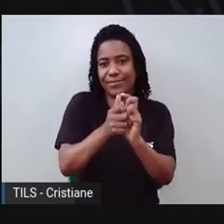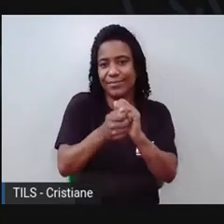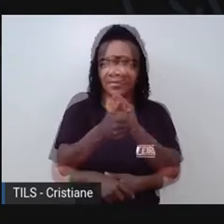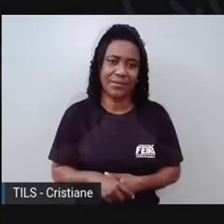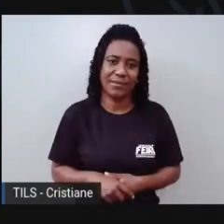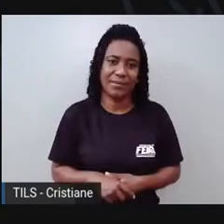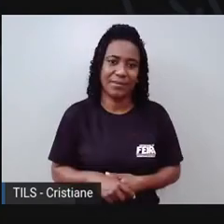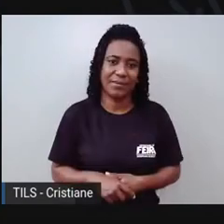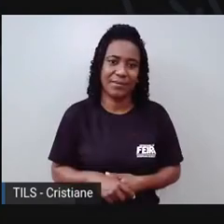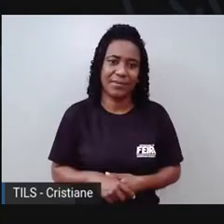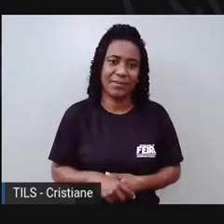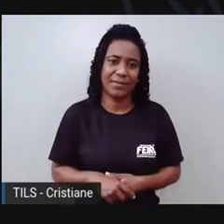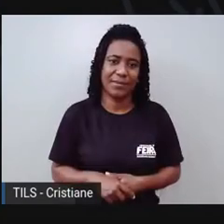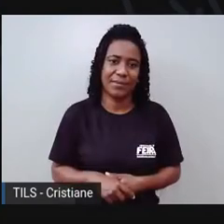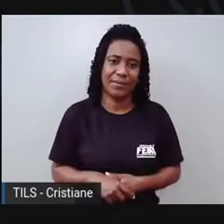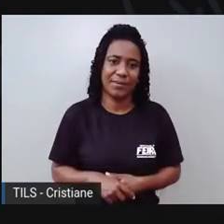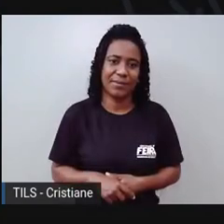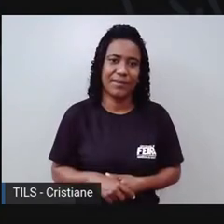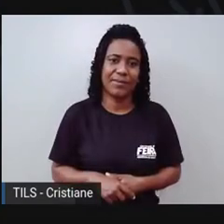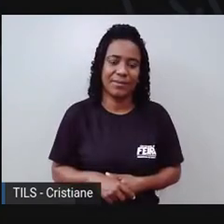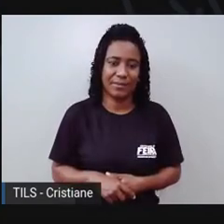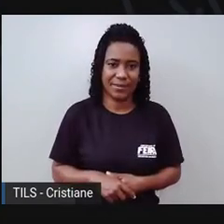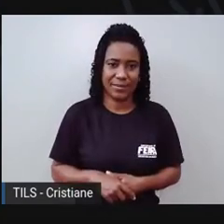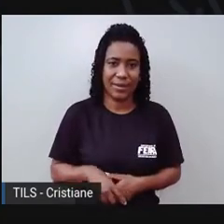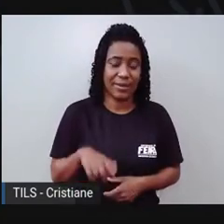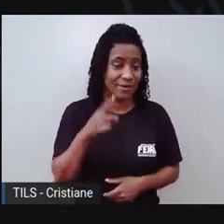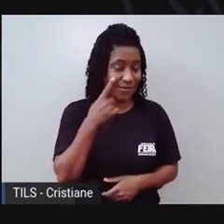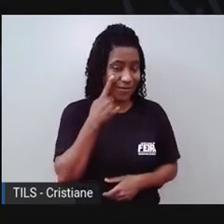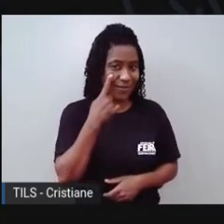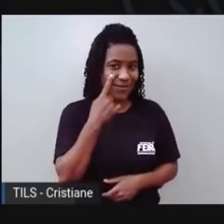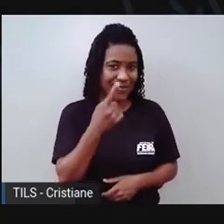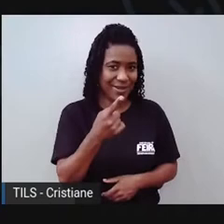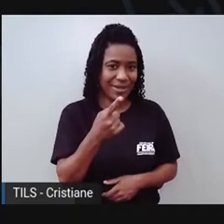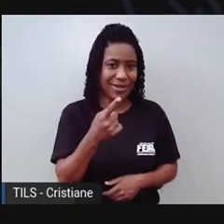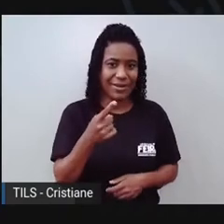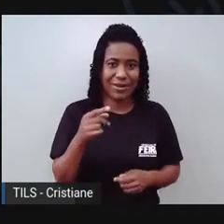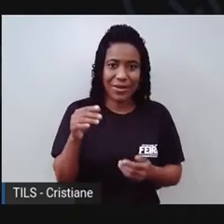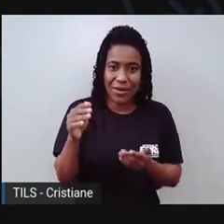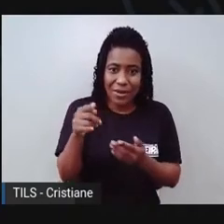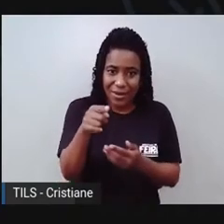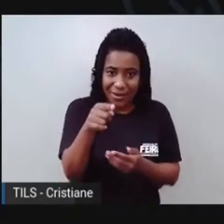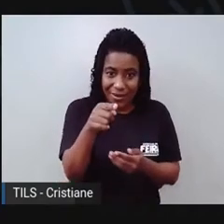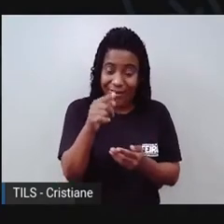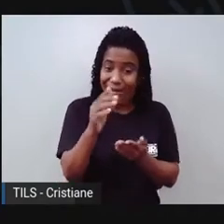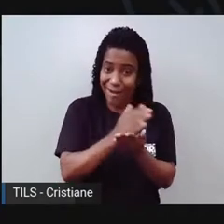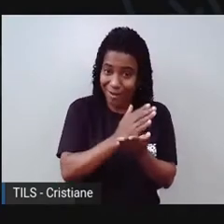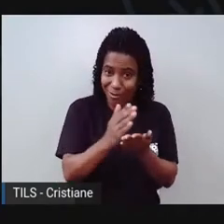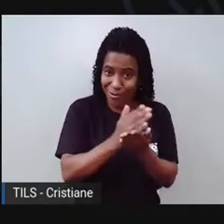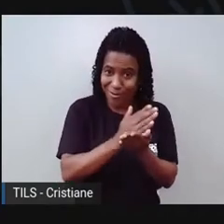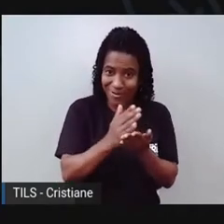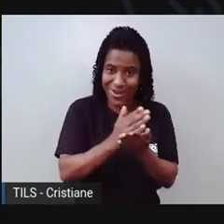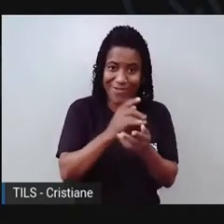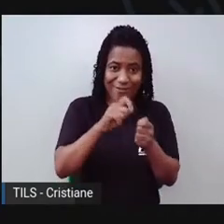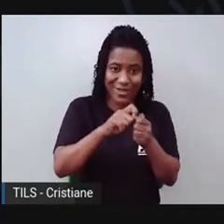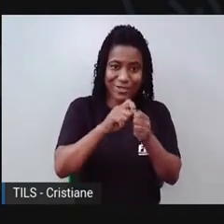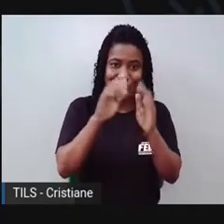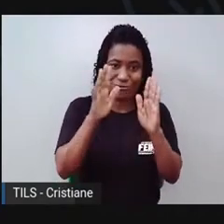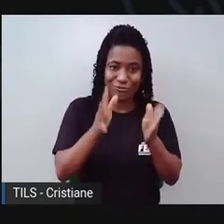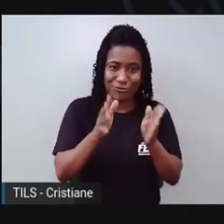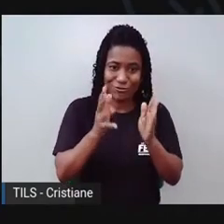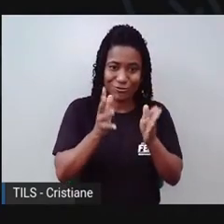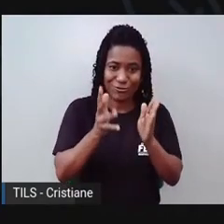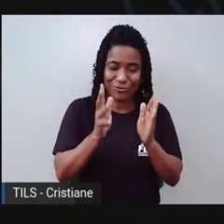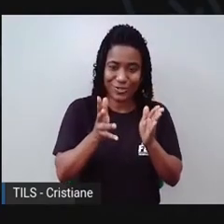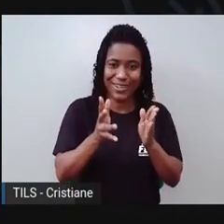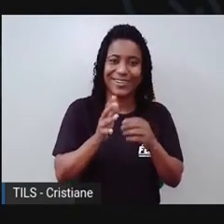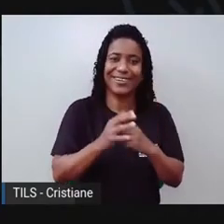machê. E aqui tem umas peças aqui em frente, que a Pró fez, ó, que depois a gente vai pintar, tá vendo? E tem essas